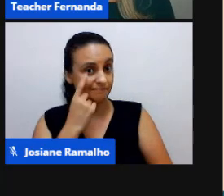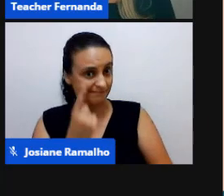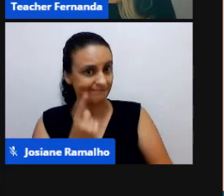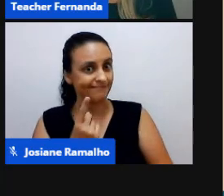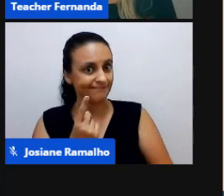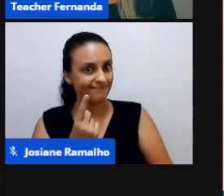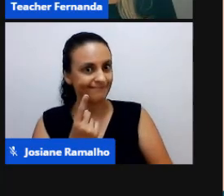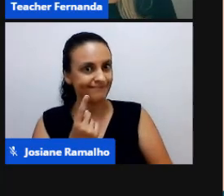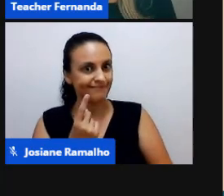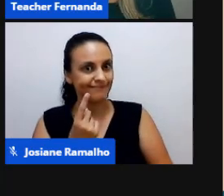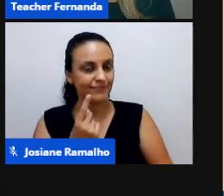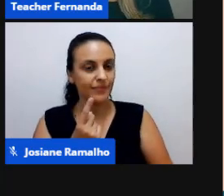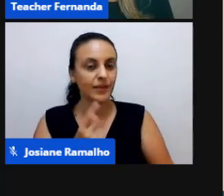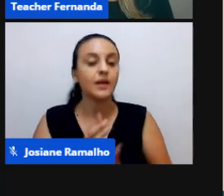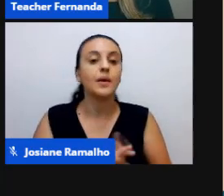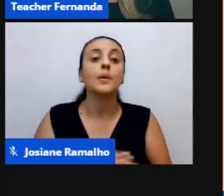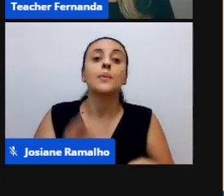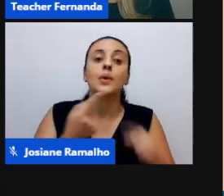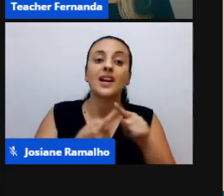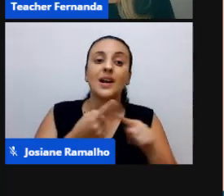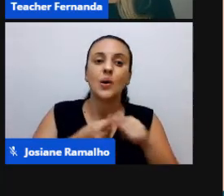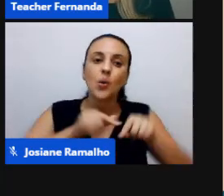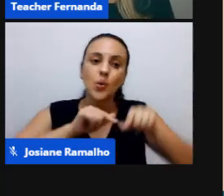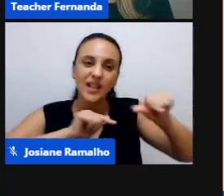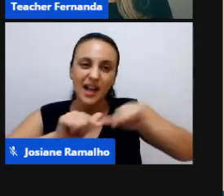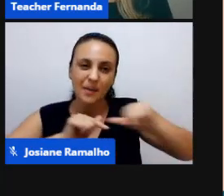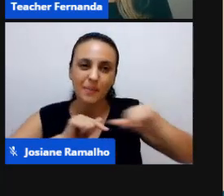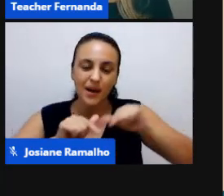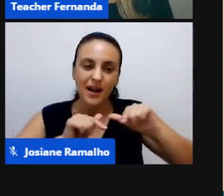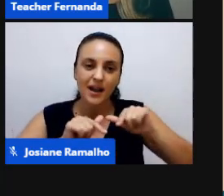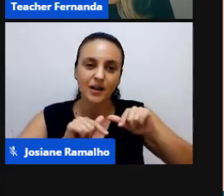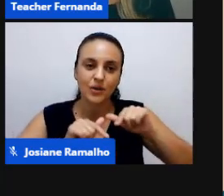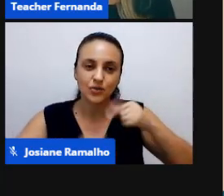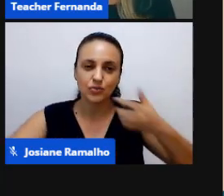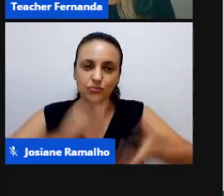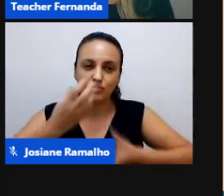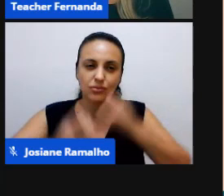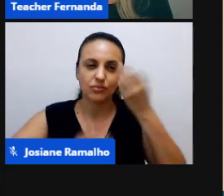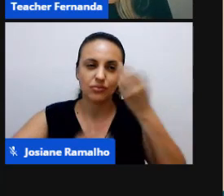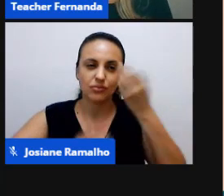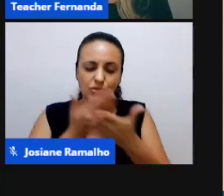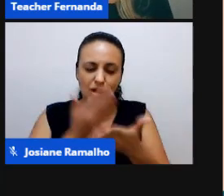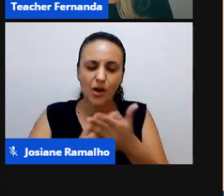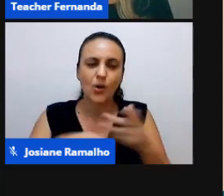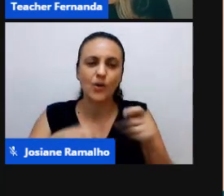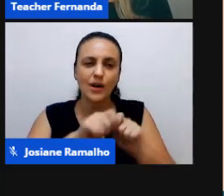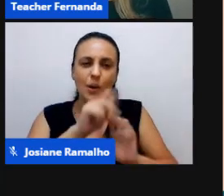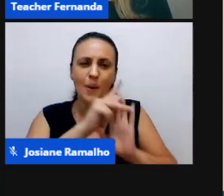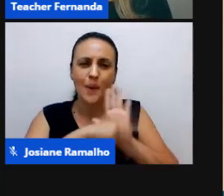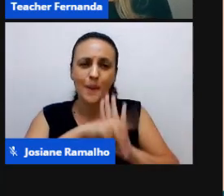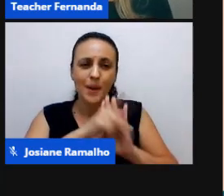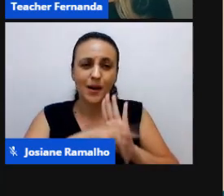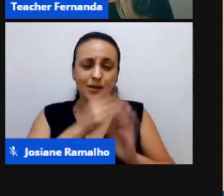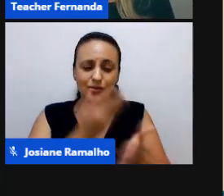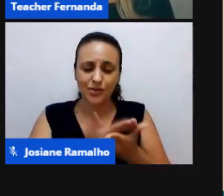muito solitário. O trabalho de criação de aulas, de construção de plano de aula, e por que não trabalhar